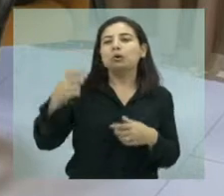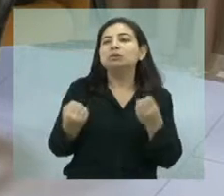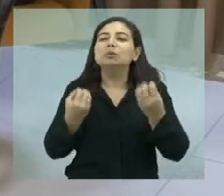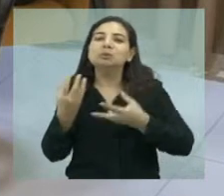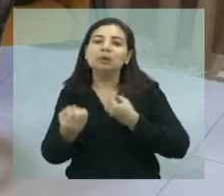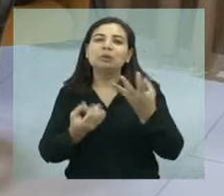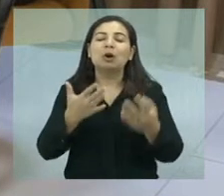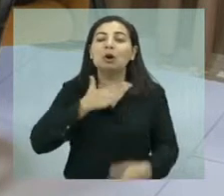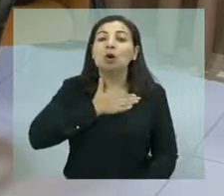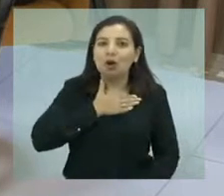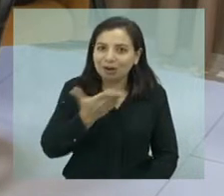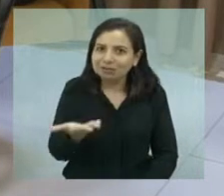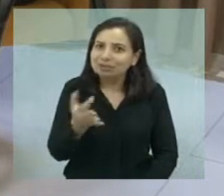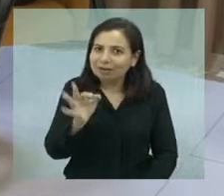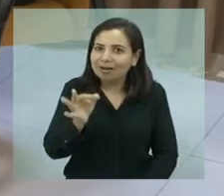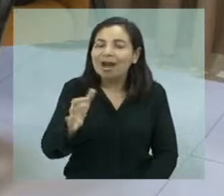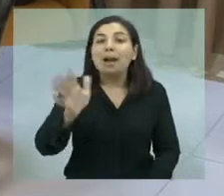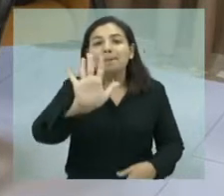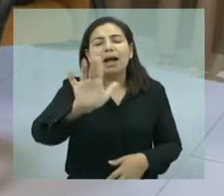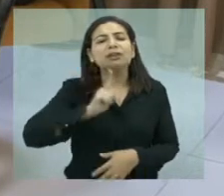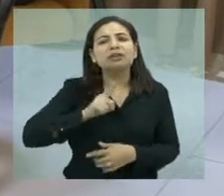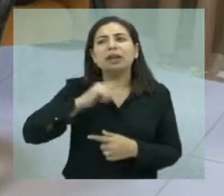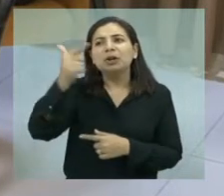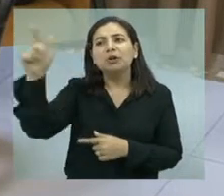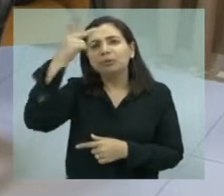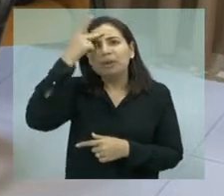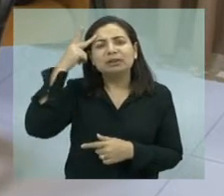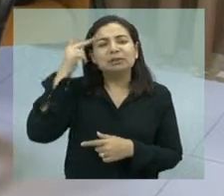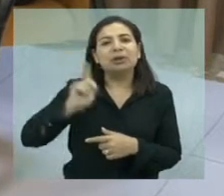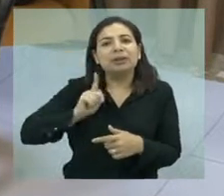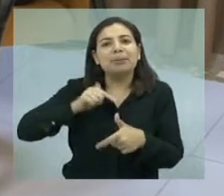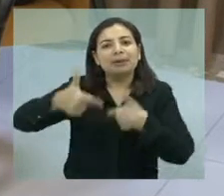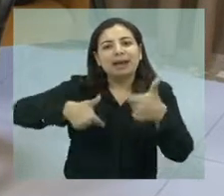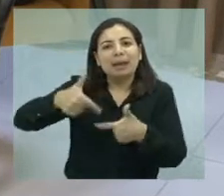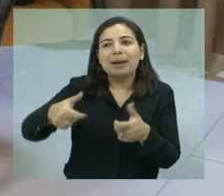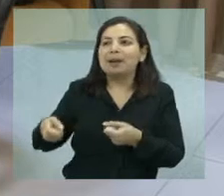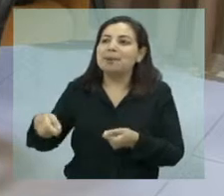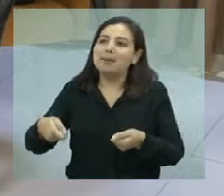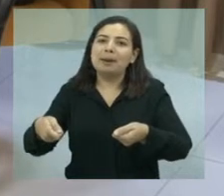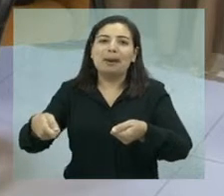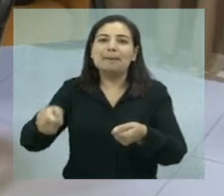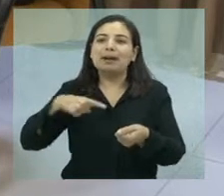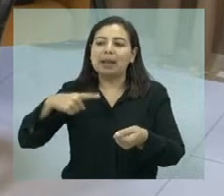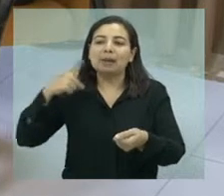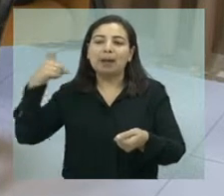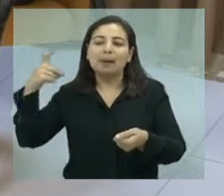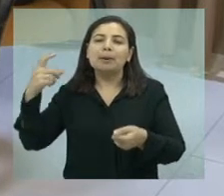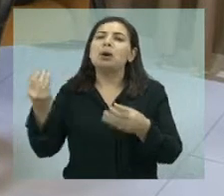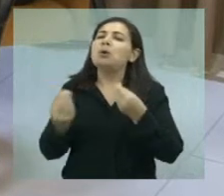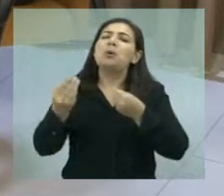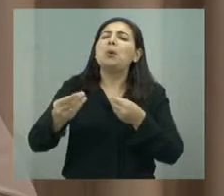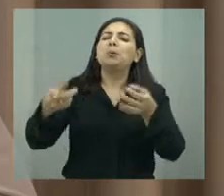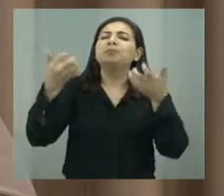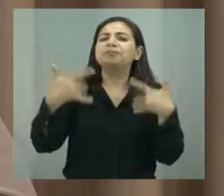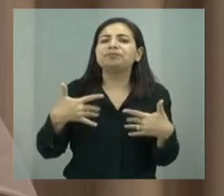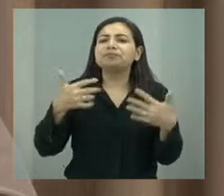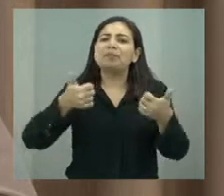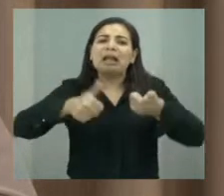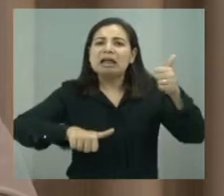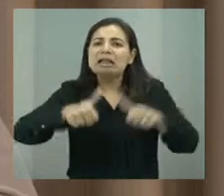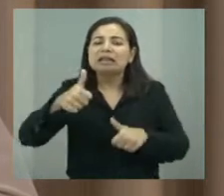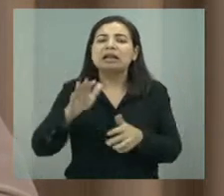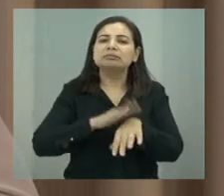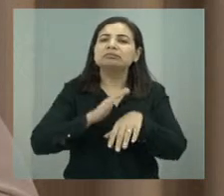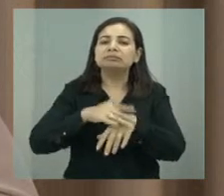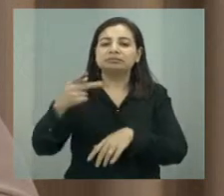ambulantes, entre vários outros fatores. Mas qual a análise que vocês fazem desse contexto, ainda na persistência desse erro? A gente entende que é